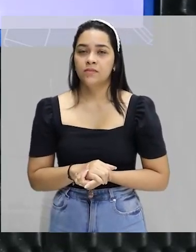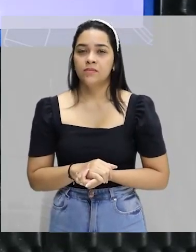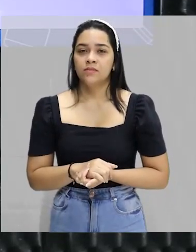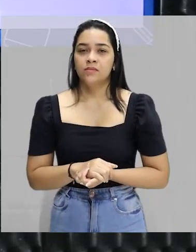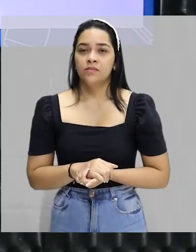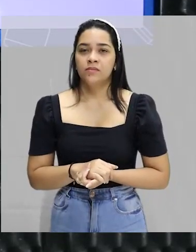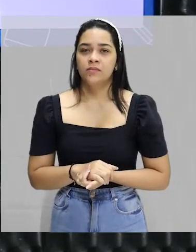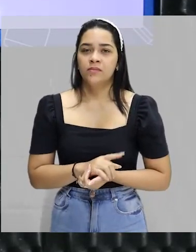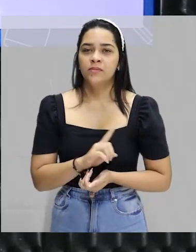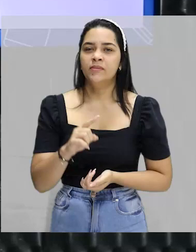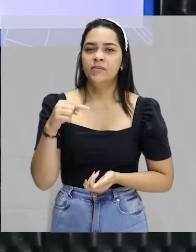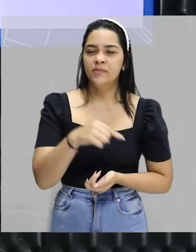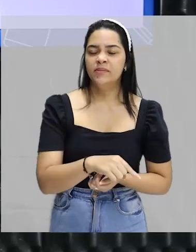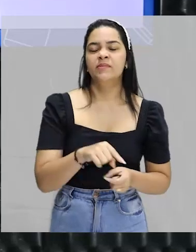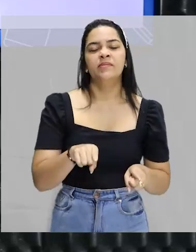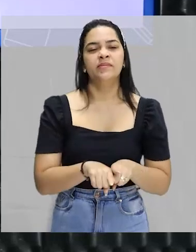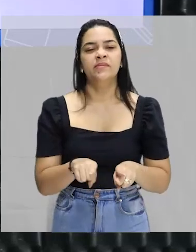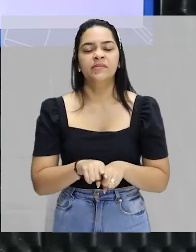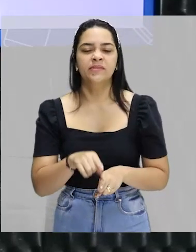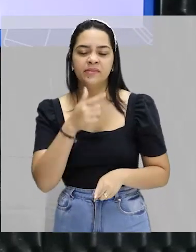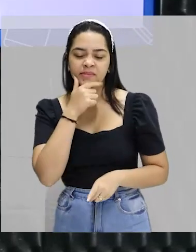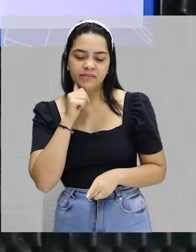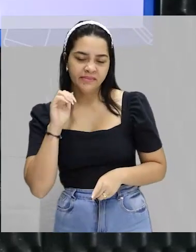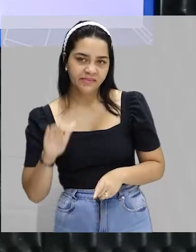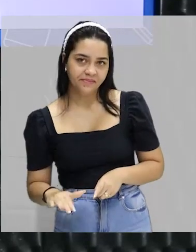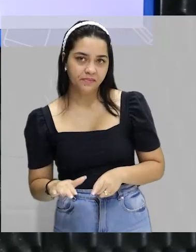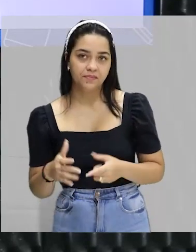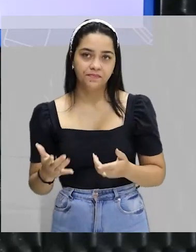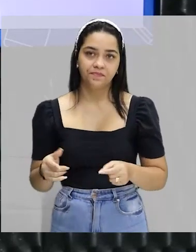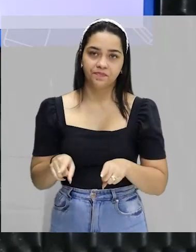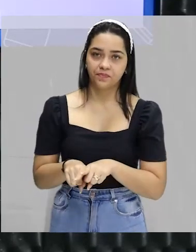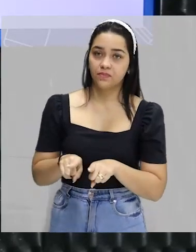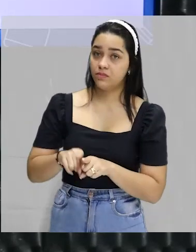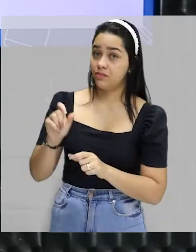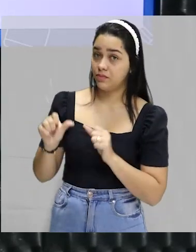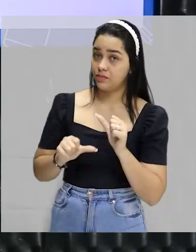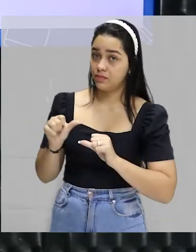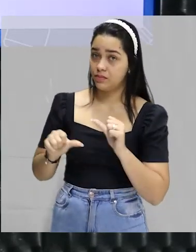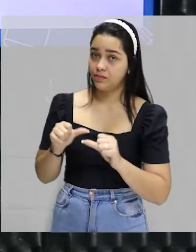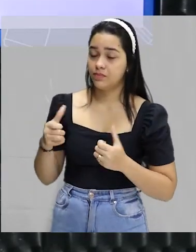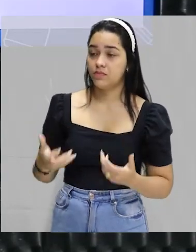garoto, não este garoto, pelo garoto, por isso que não muda, né?